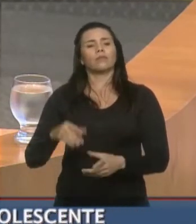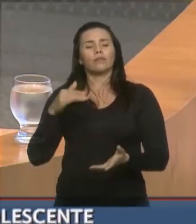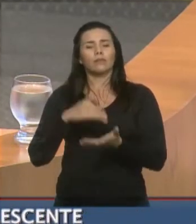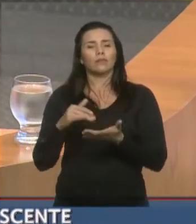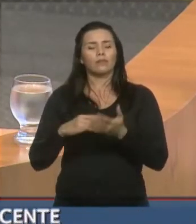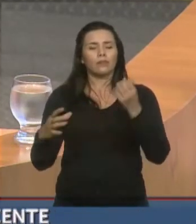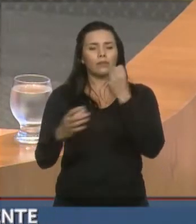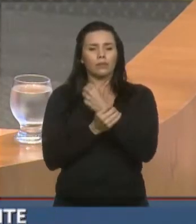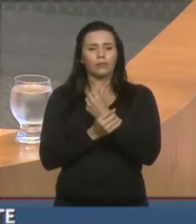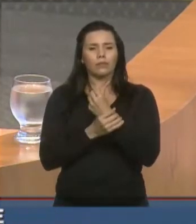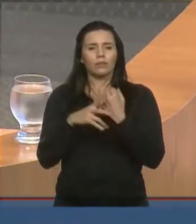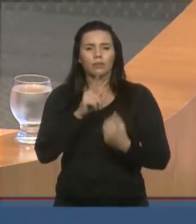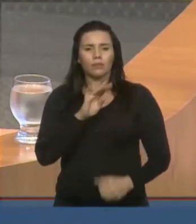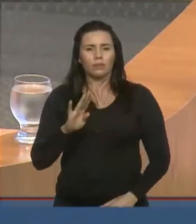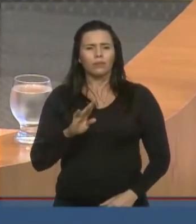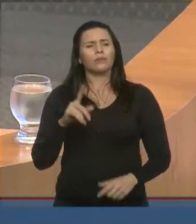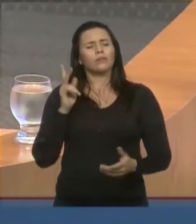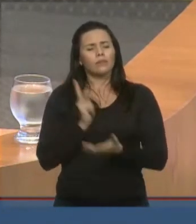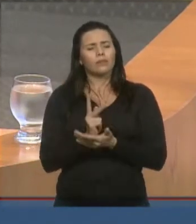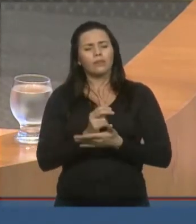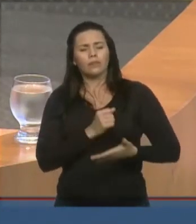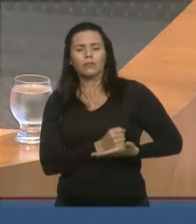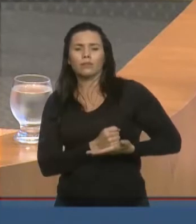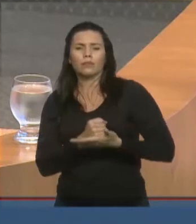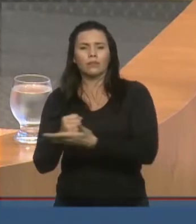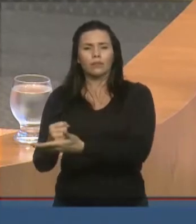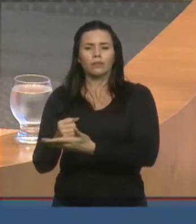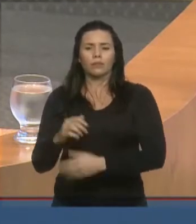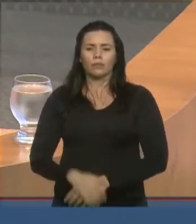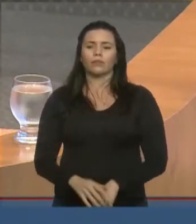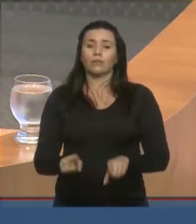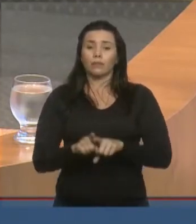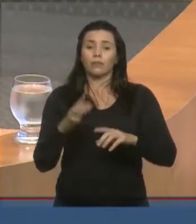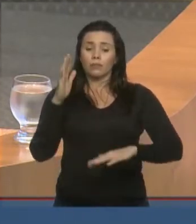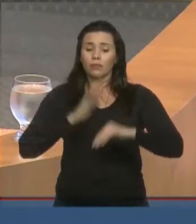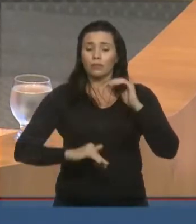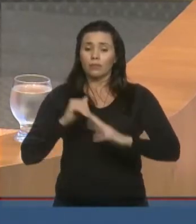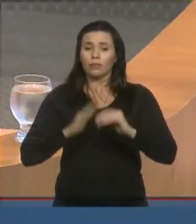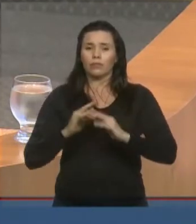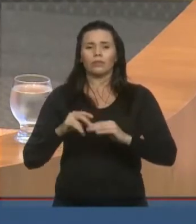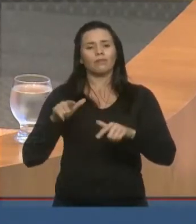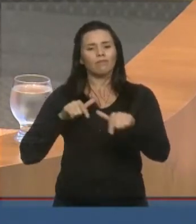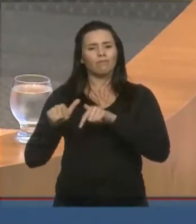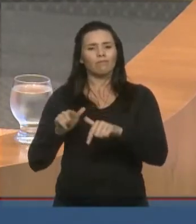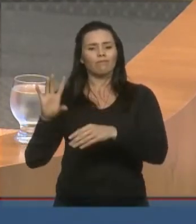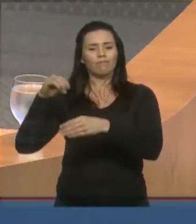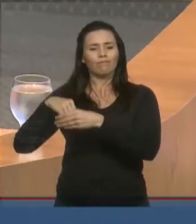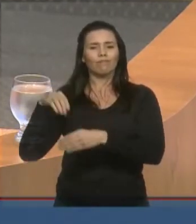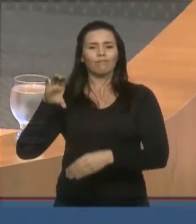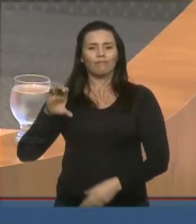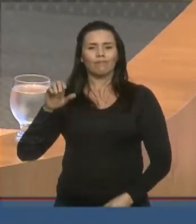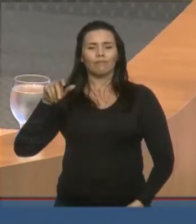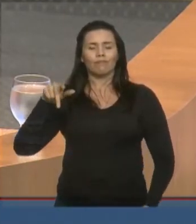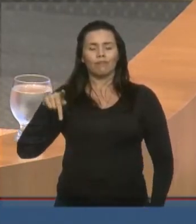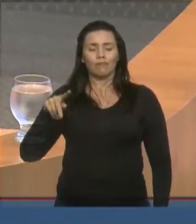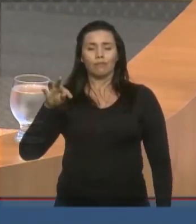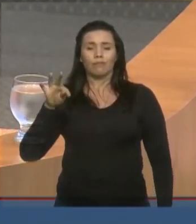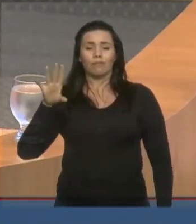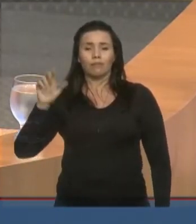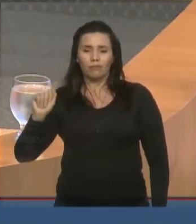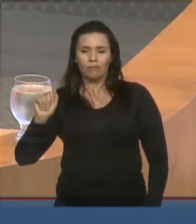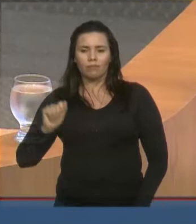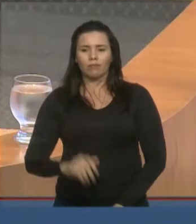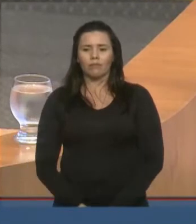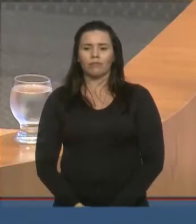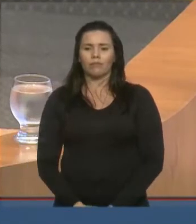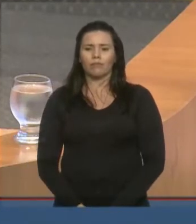dessas atividades. Aos profissionais que, com amor e dedicação, ali trabalham, ali desempenham suas funções. E que possamos